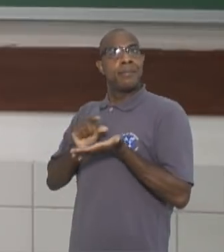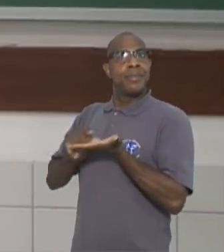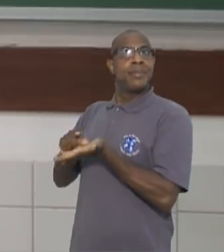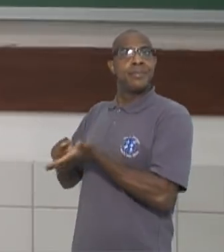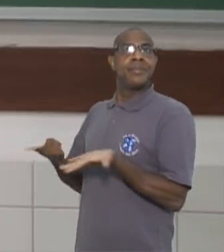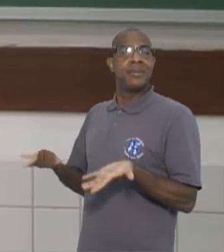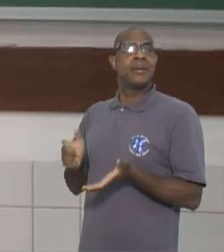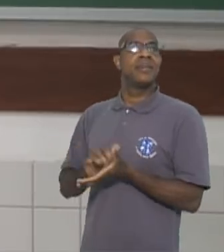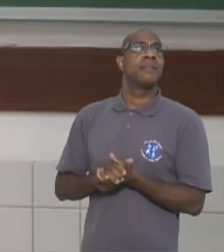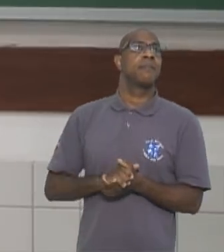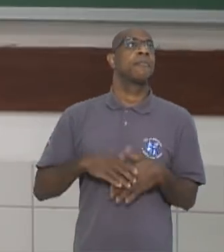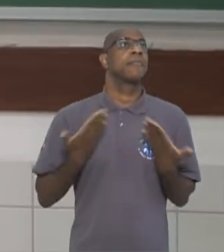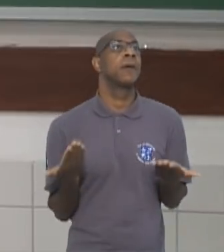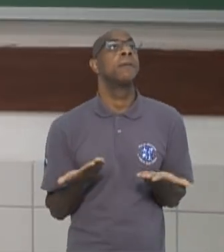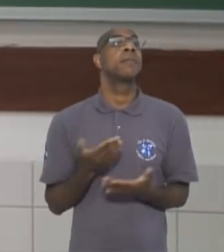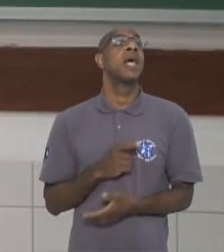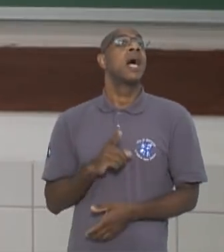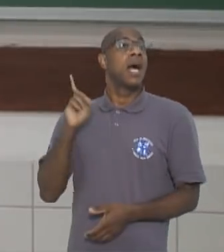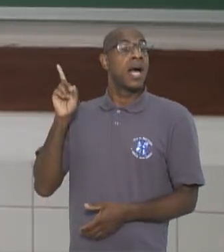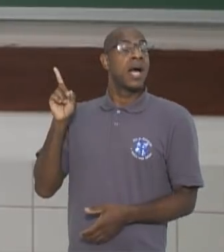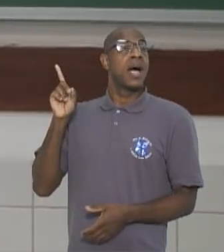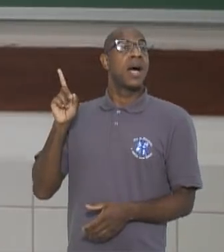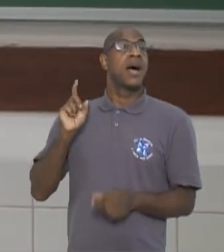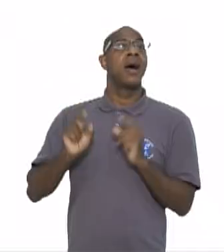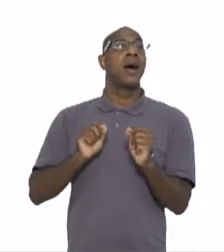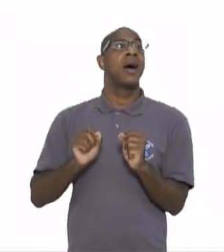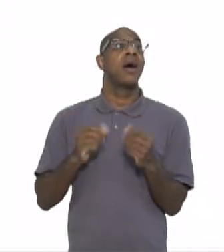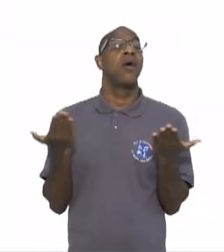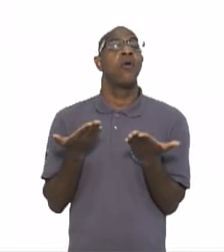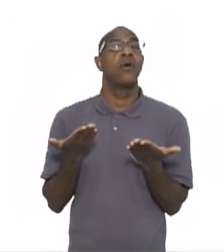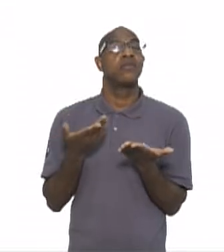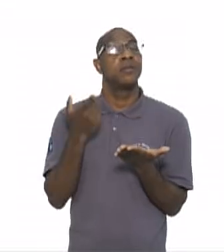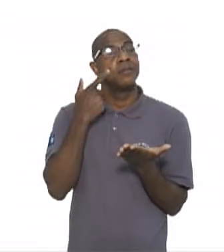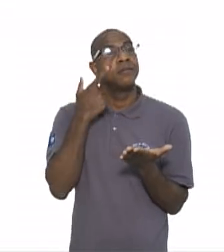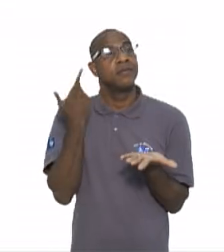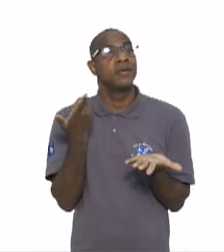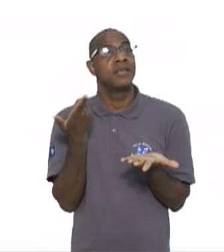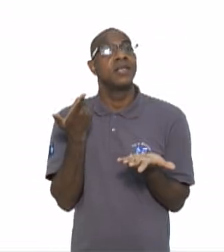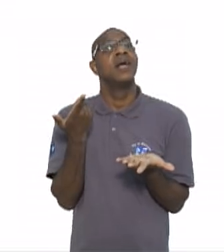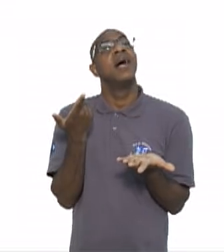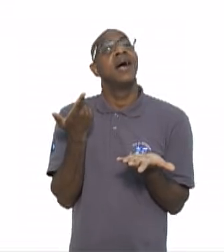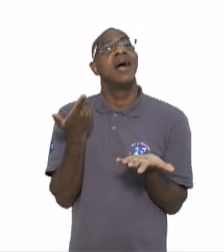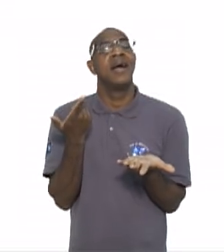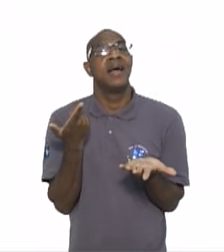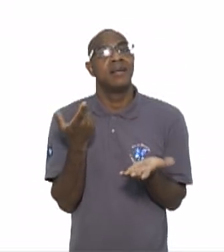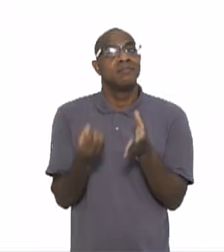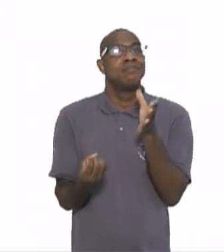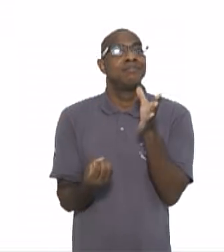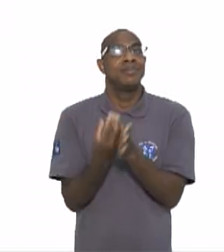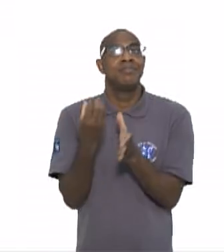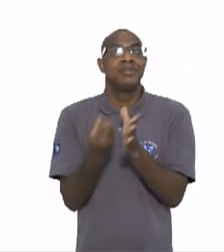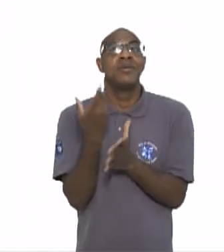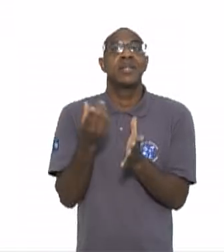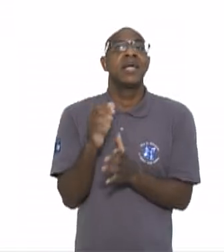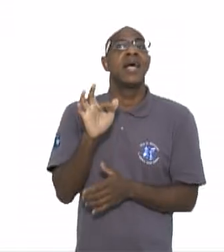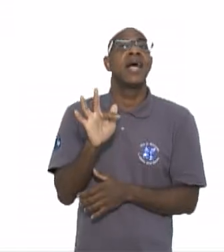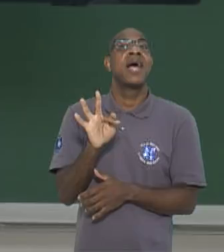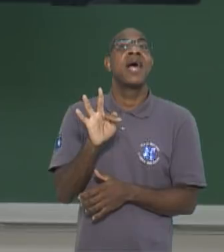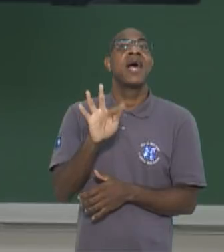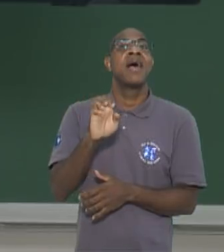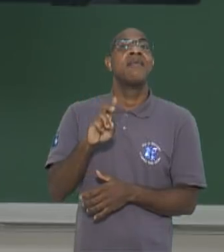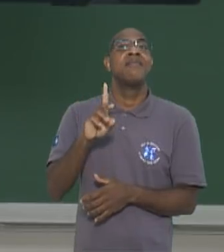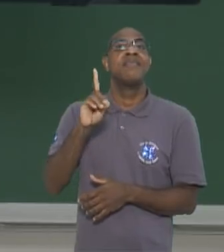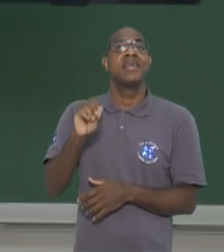Então, considerações gerais da aula de hoje. Hoje nós analisamos os senhores feudais e a formação de um feudo,